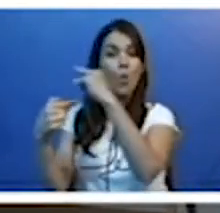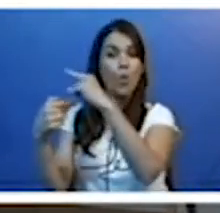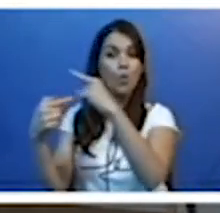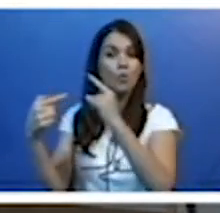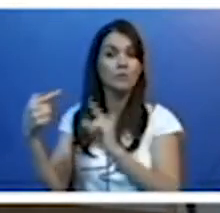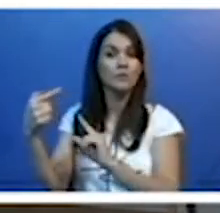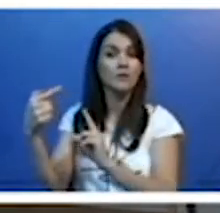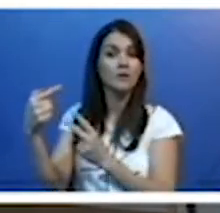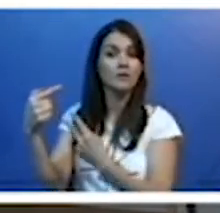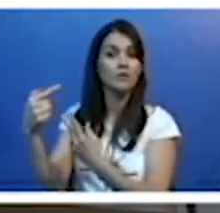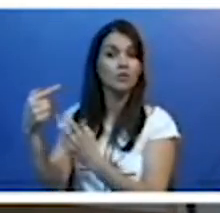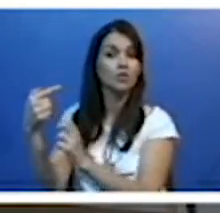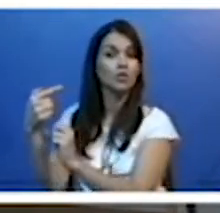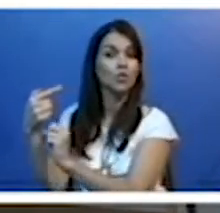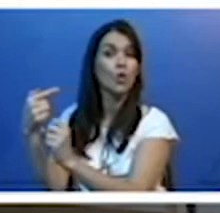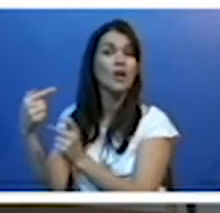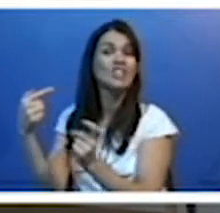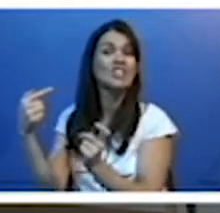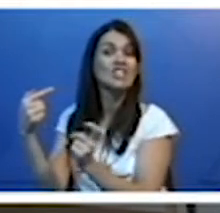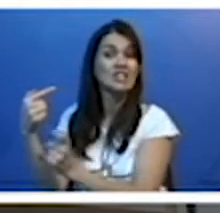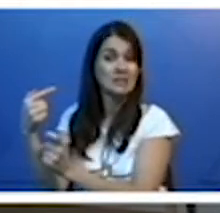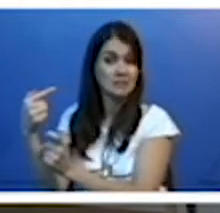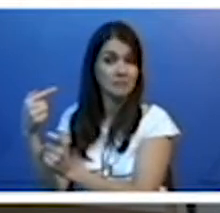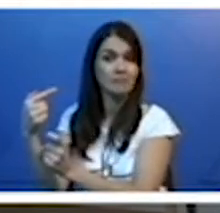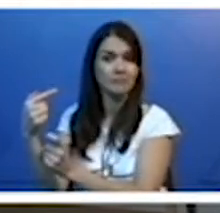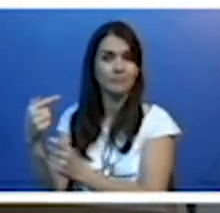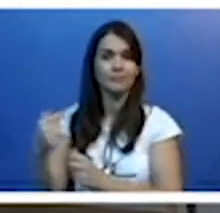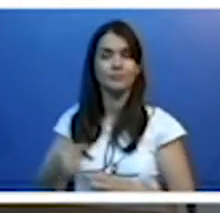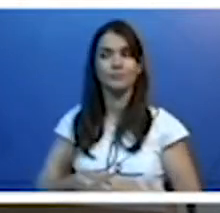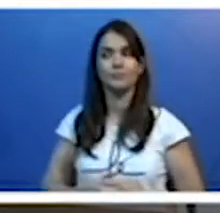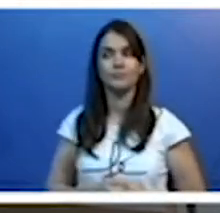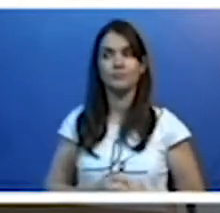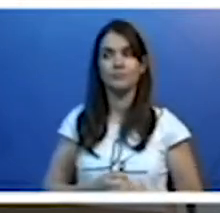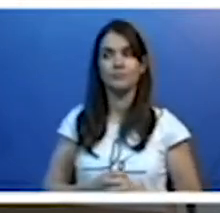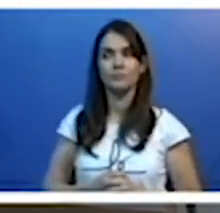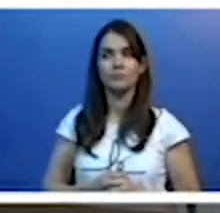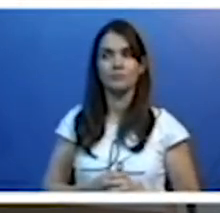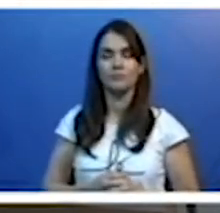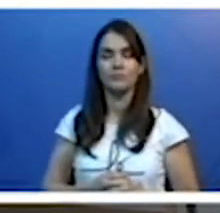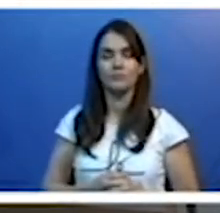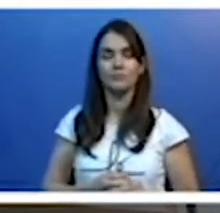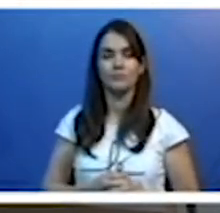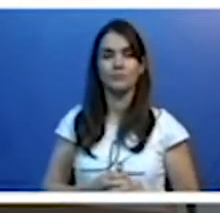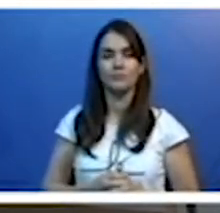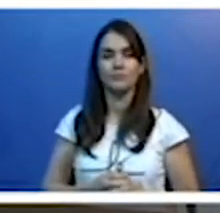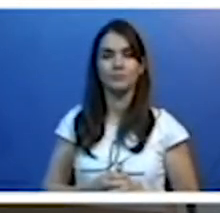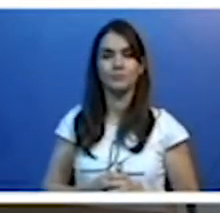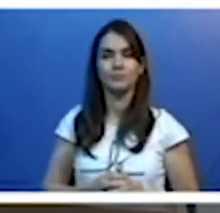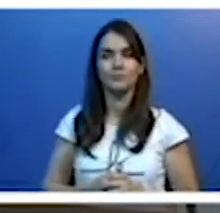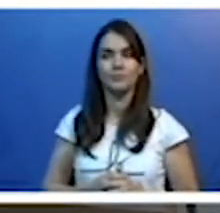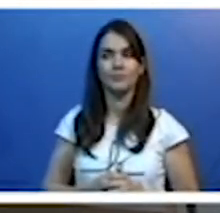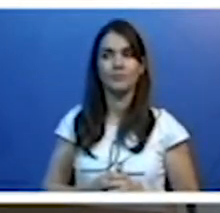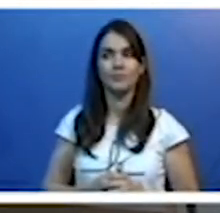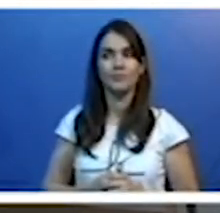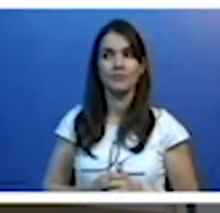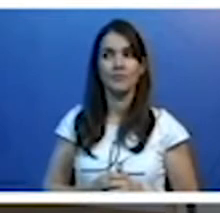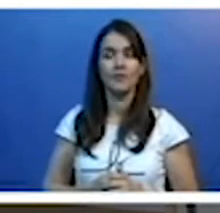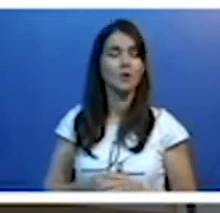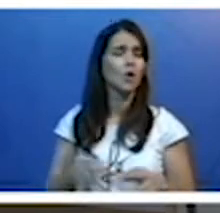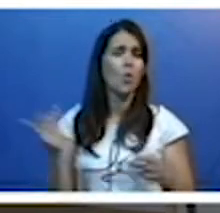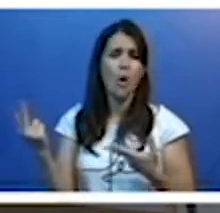128 x. Faz de conta que é 1 sobre 128 x aqui, tá? Bom, simplificando aqui